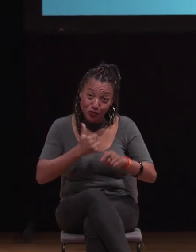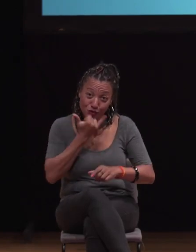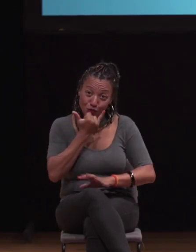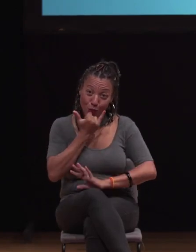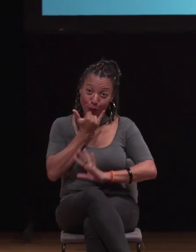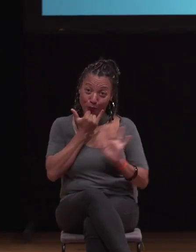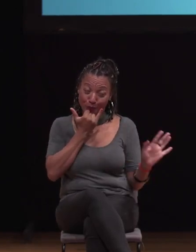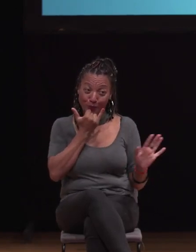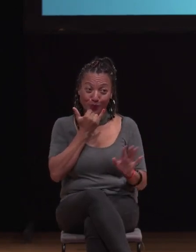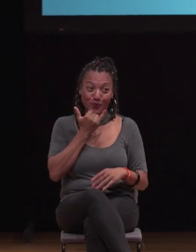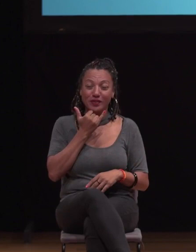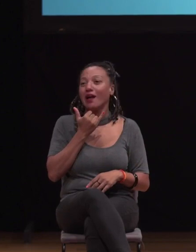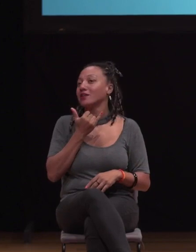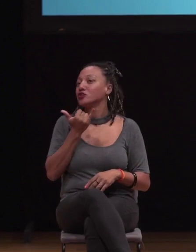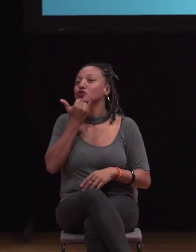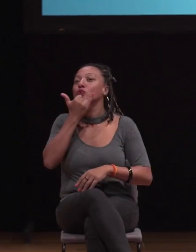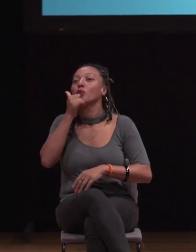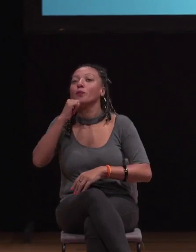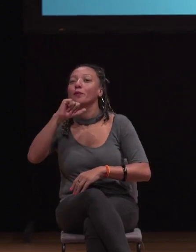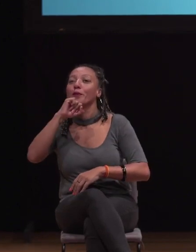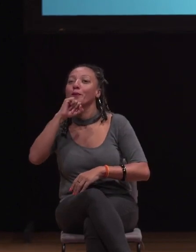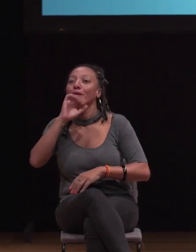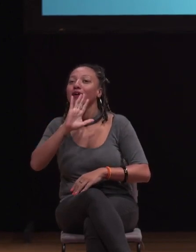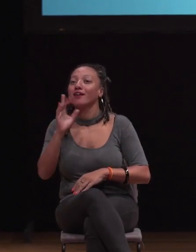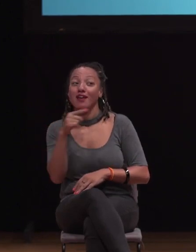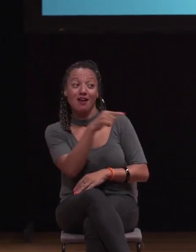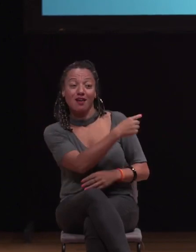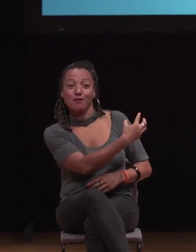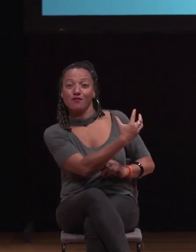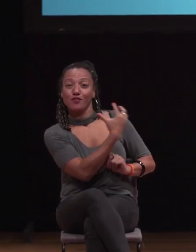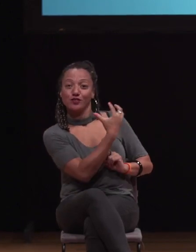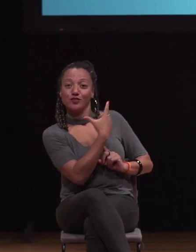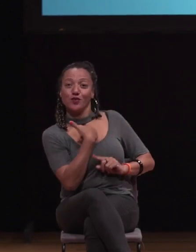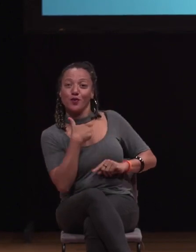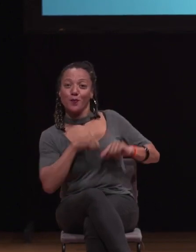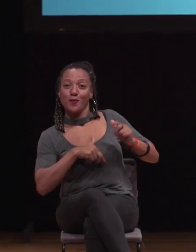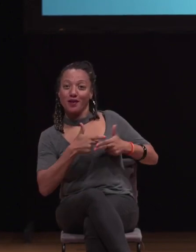Mãe dela, ó. A culpa é da Adelaide, mãe, briga com ela.